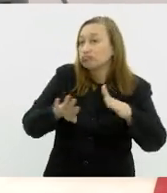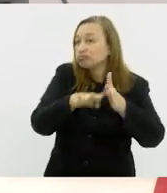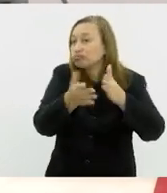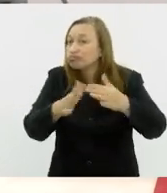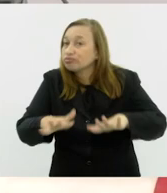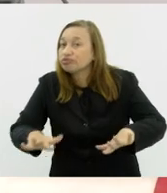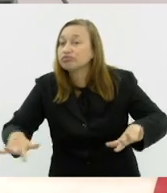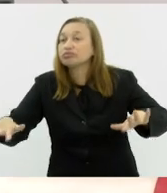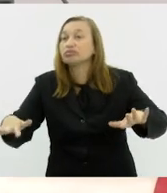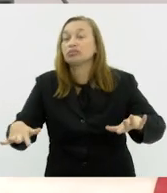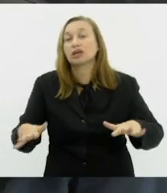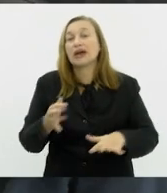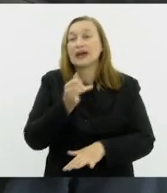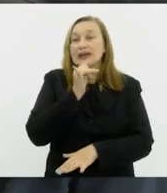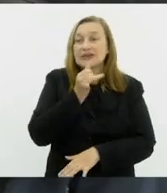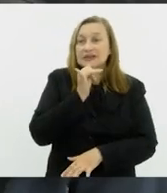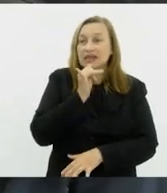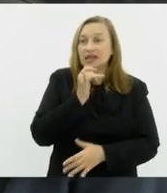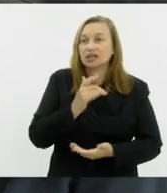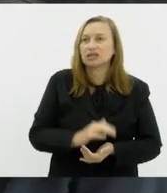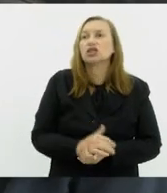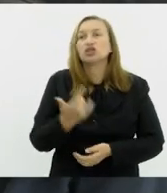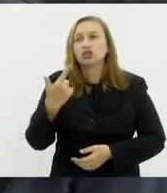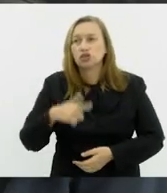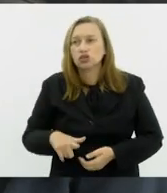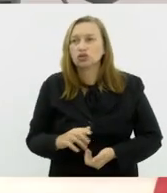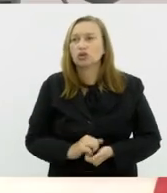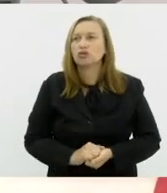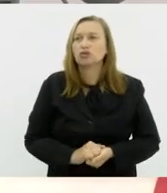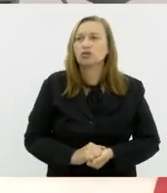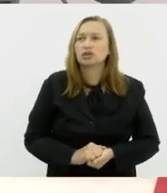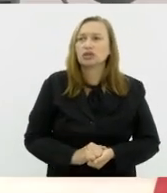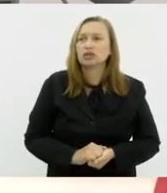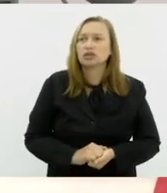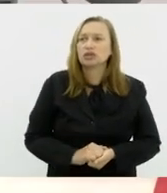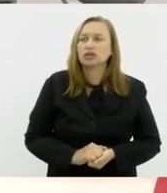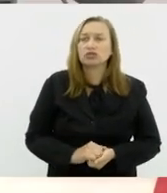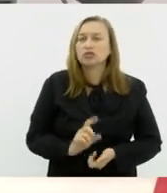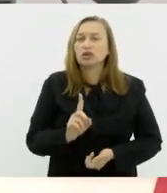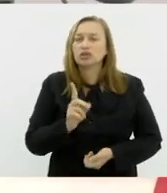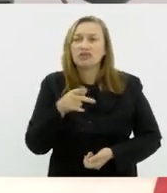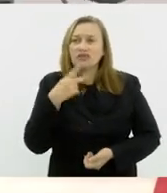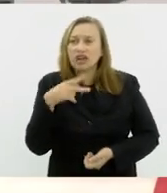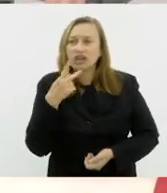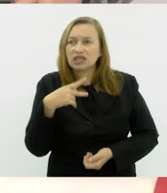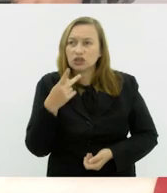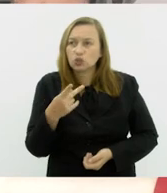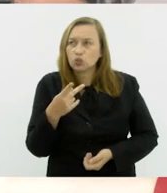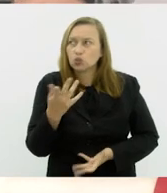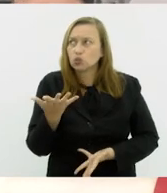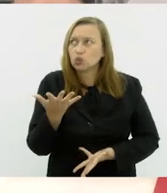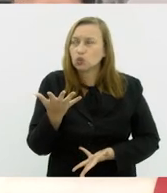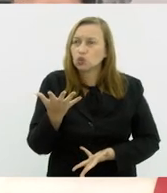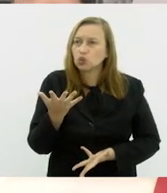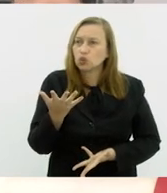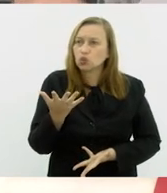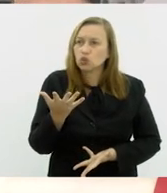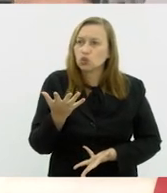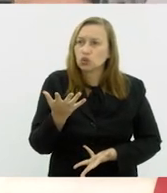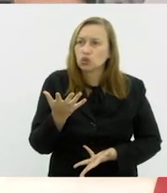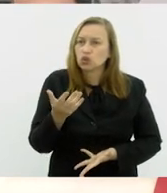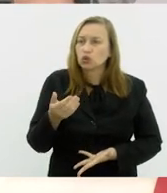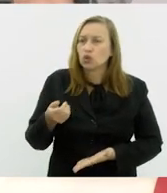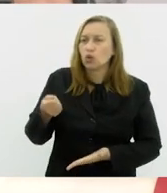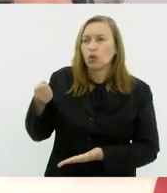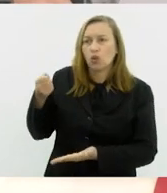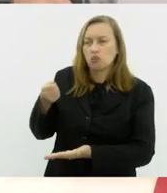de rotas, etc., etc. Como, mais uma vez, né? não se está falando aqui, né, de que o DECEA tem que ter um